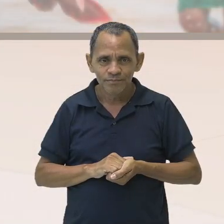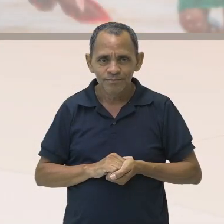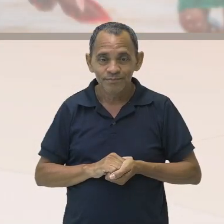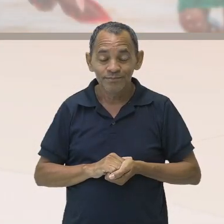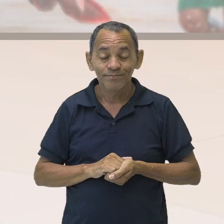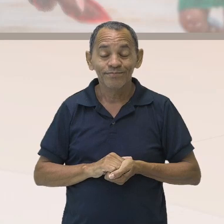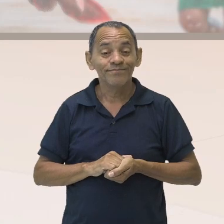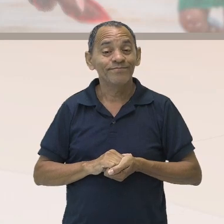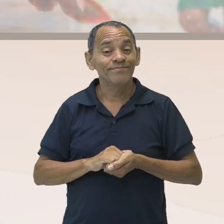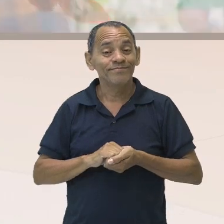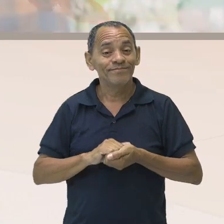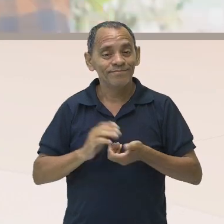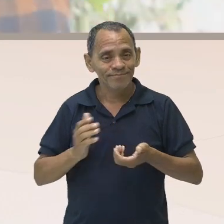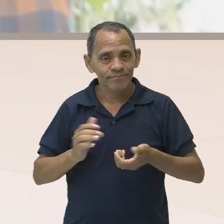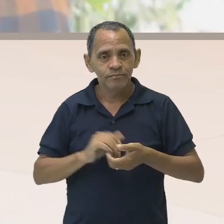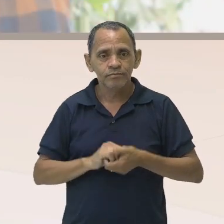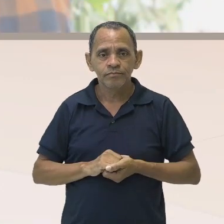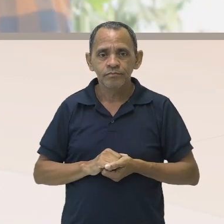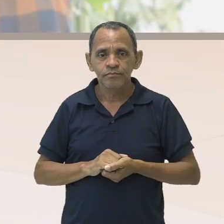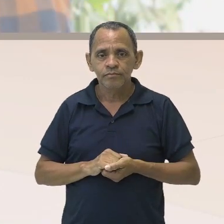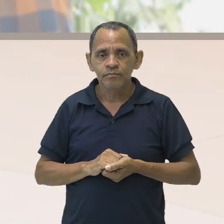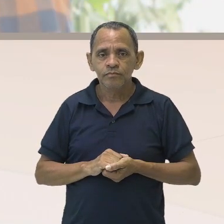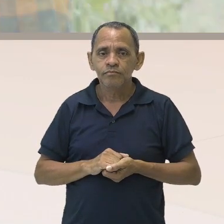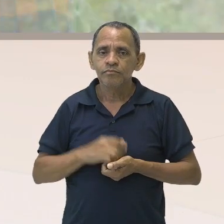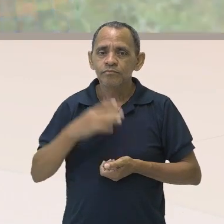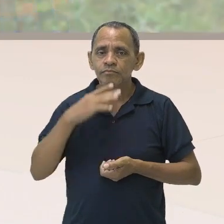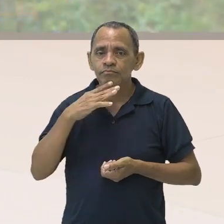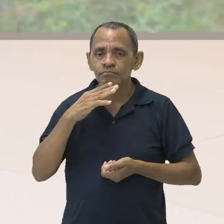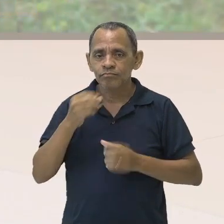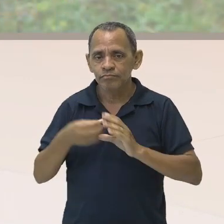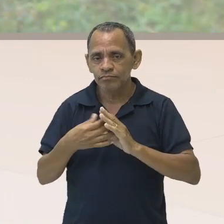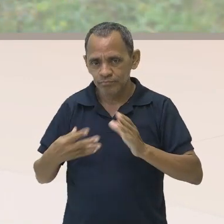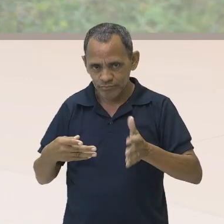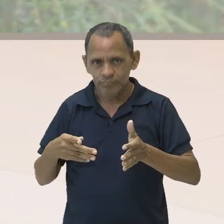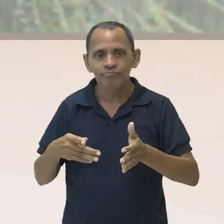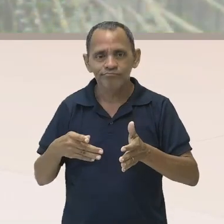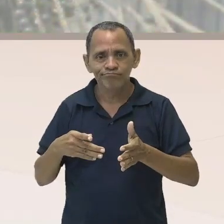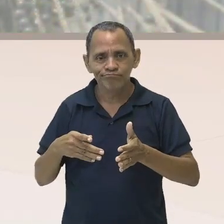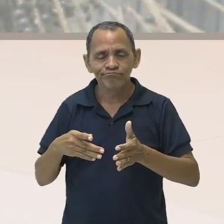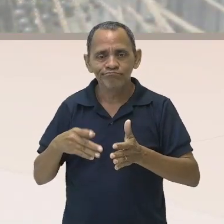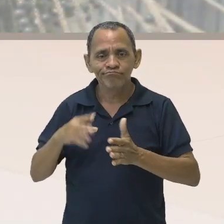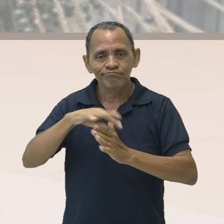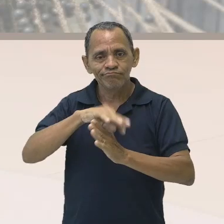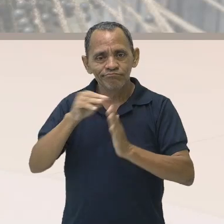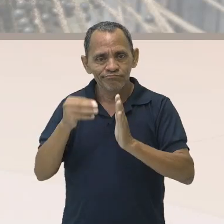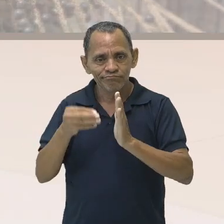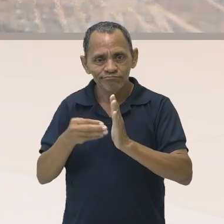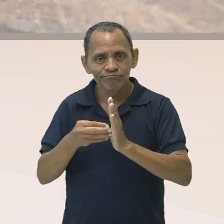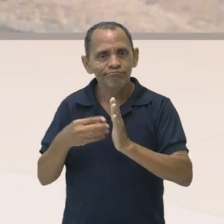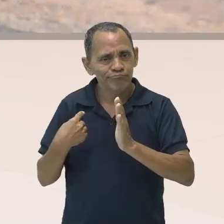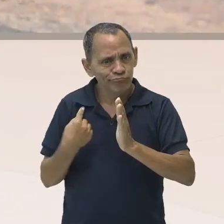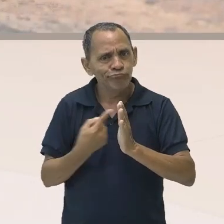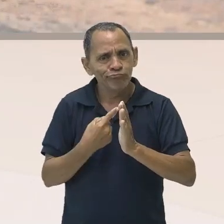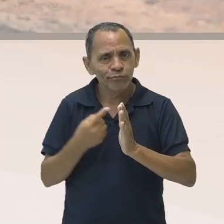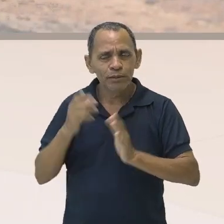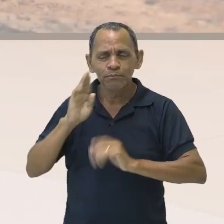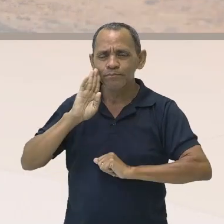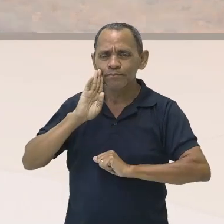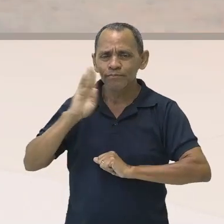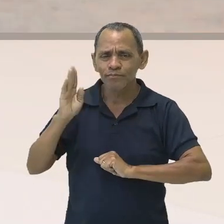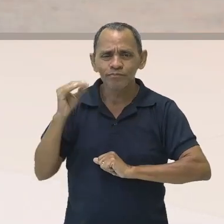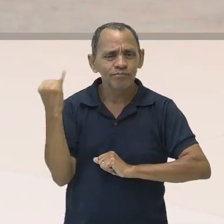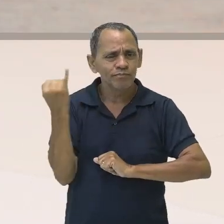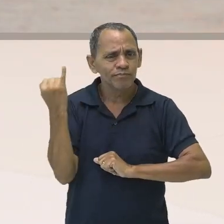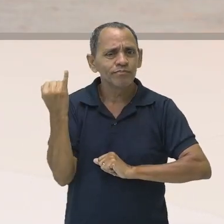Gente, conhecer as características da nossa região é uma coisa fundamental, né, para a gente